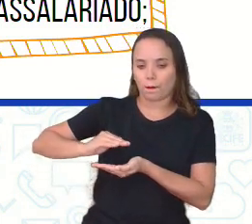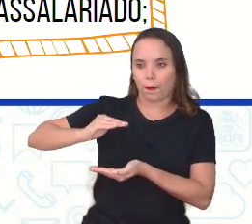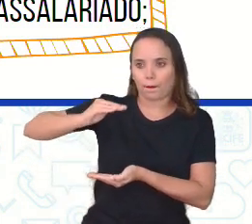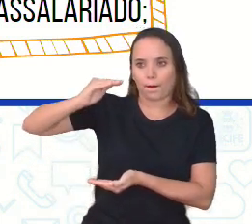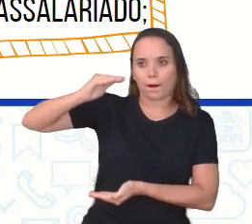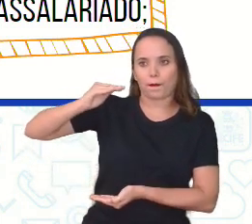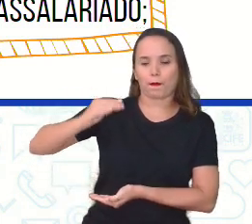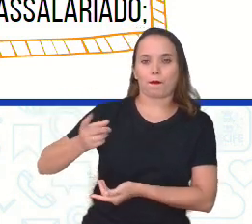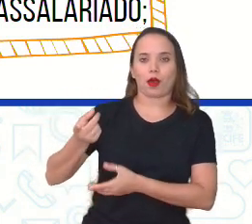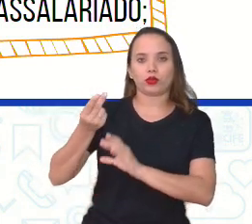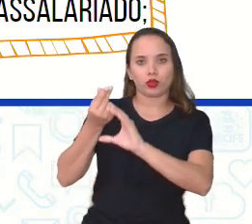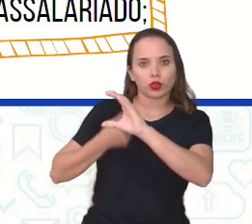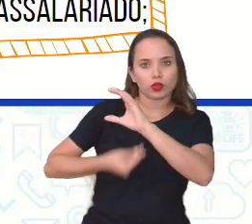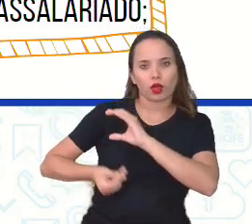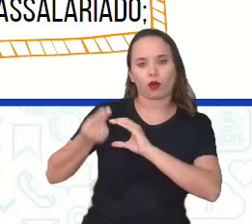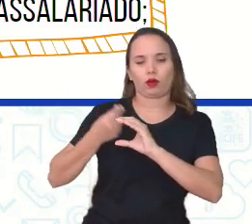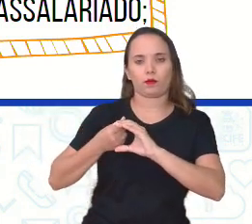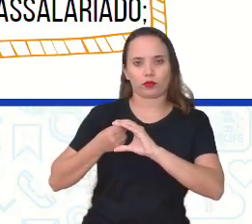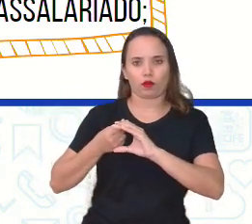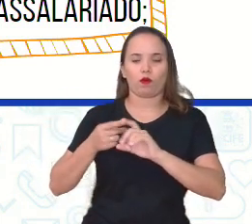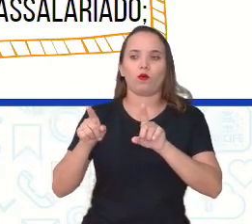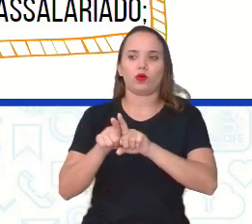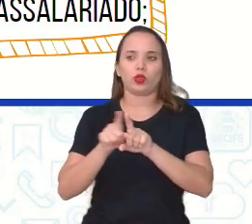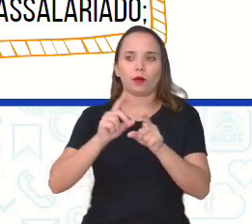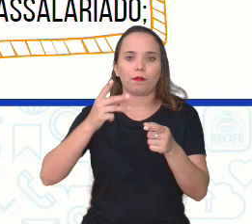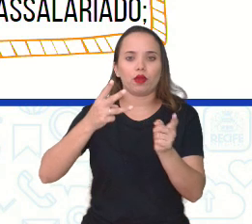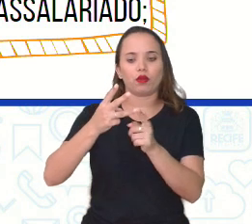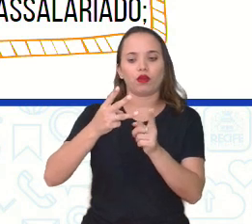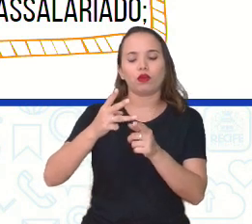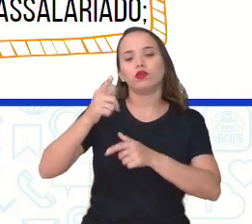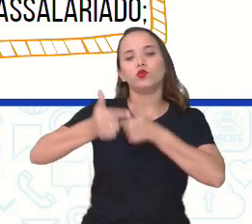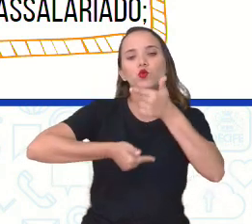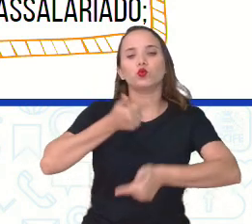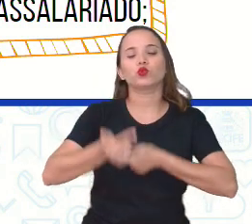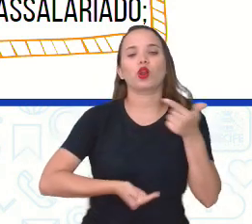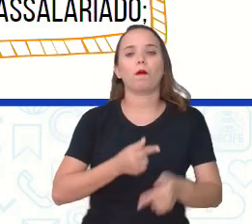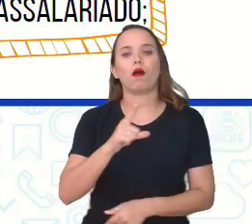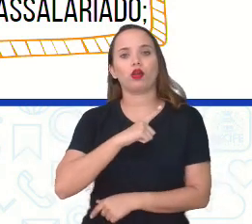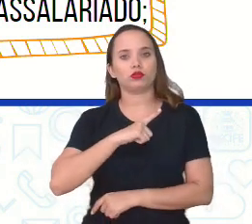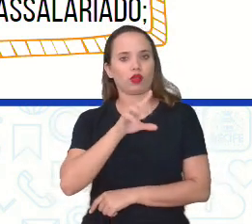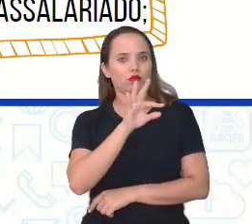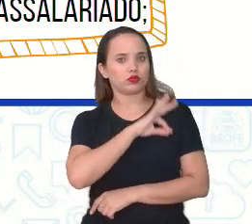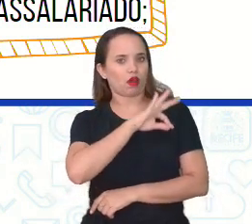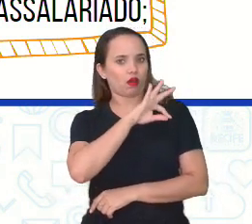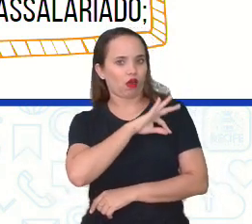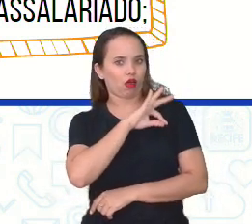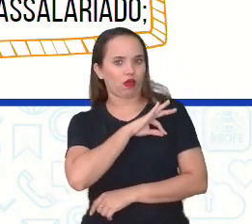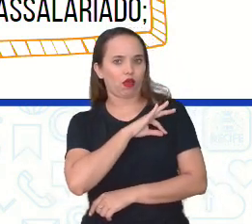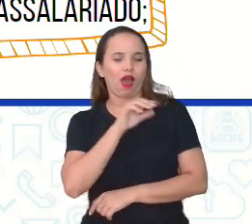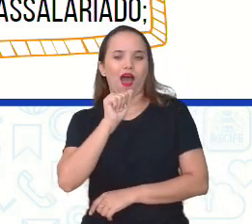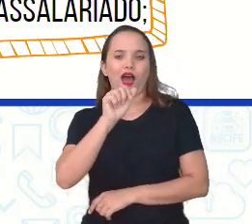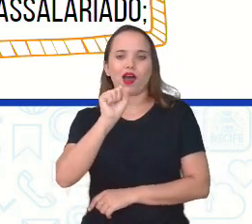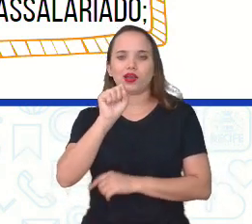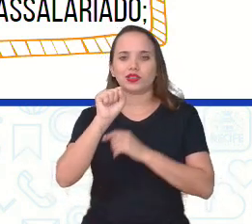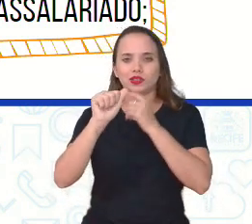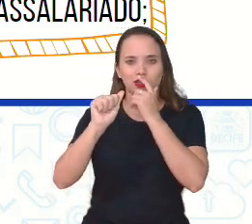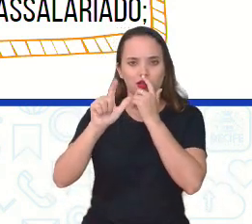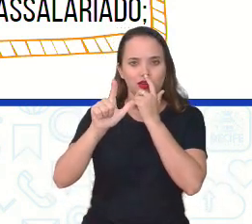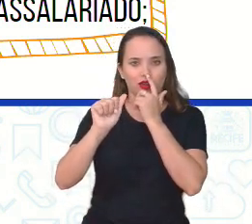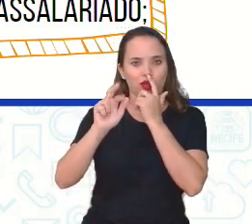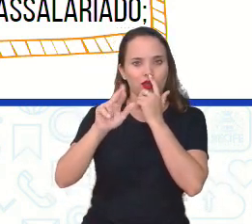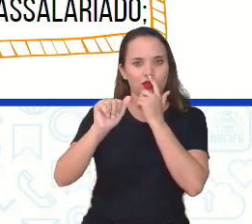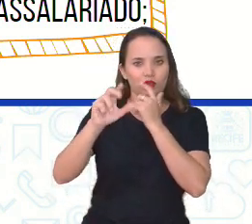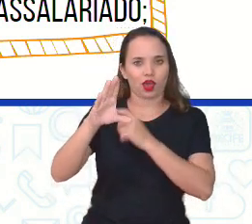trabalho assalariado. Então, como é que o capitalismo ele vai gerar riqueza, minha gente? O capitalismo ele vai gerar